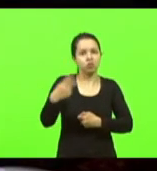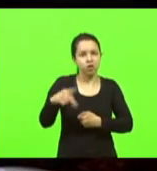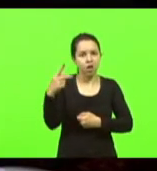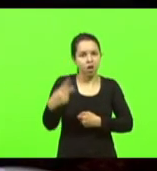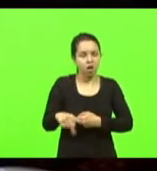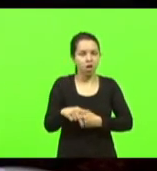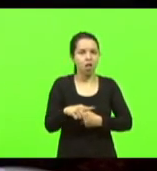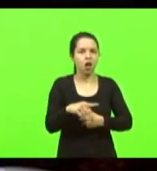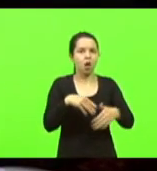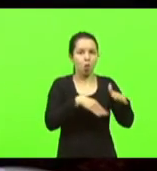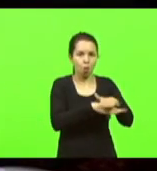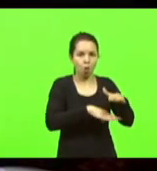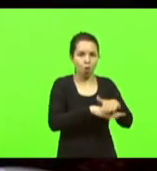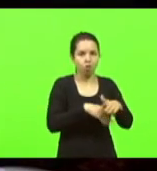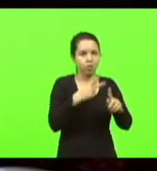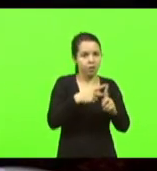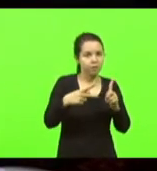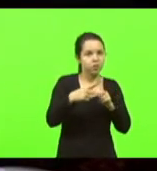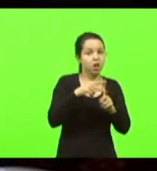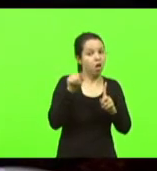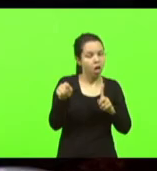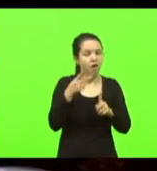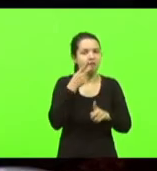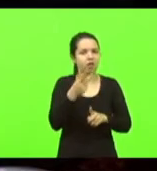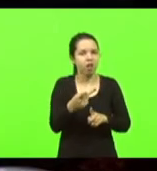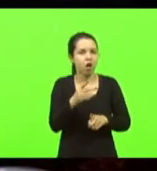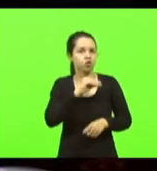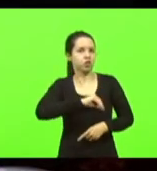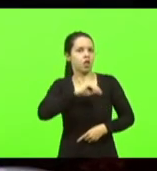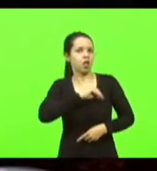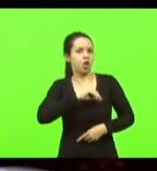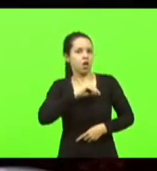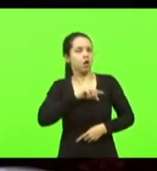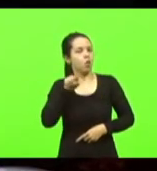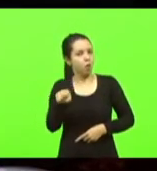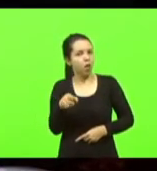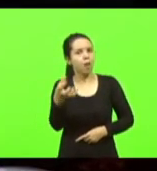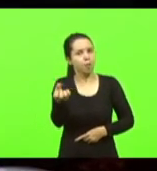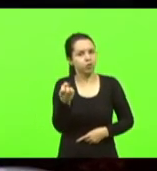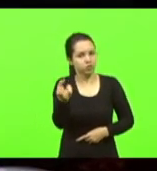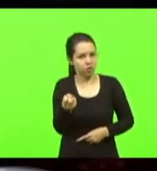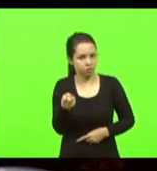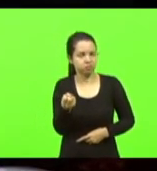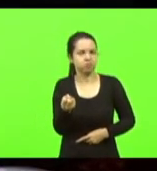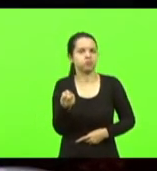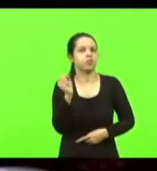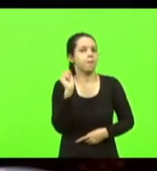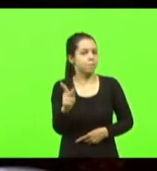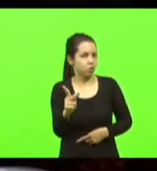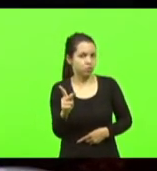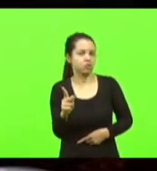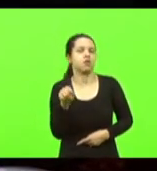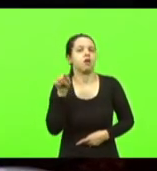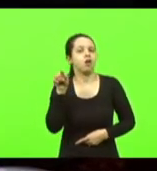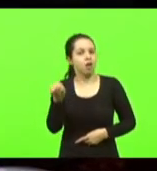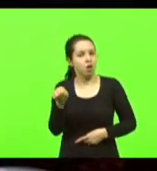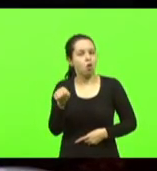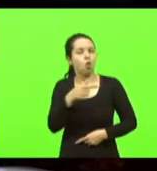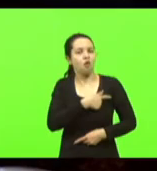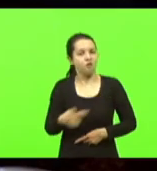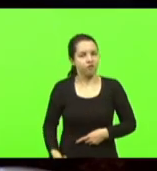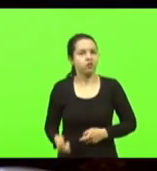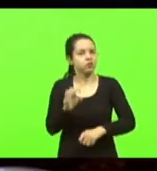É ele que vai dizer o salário com o poder se aposentar e o governo do estado vai aportar recursos